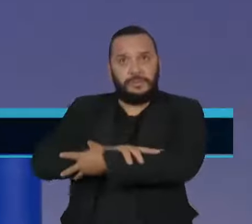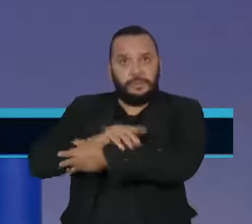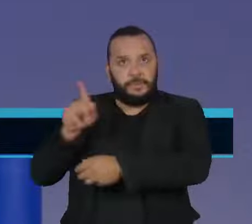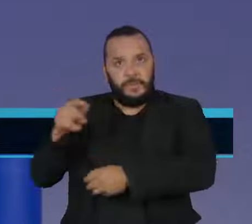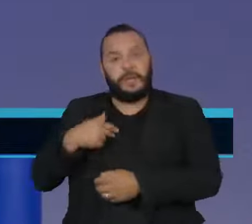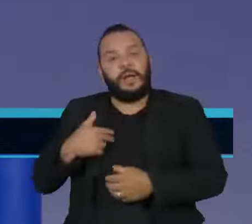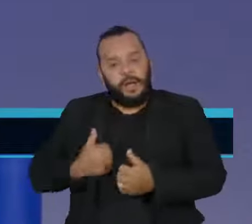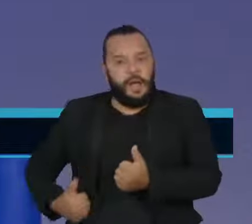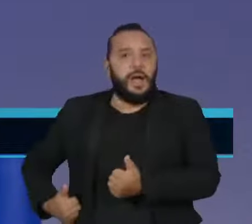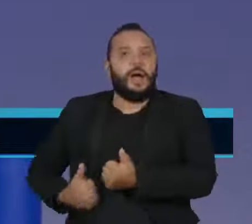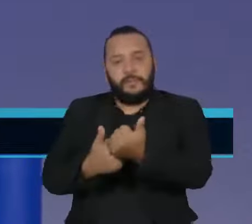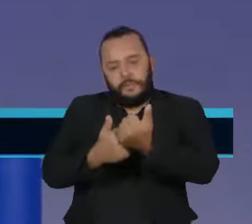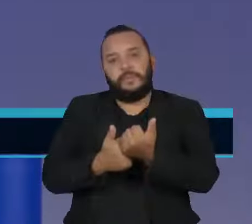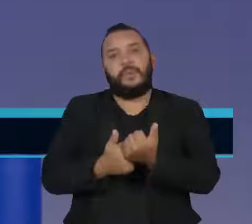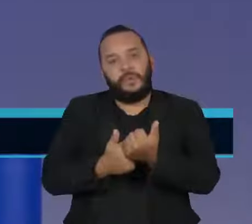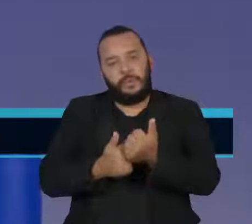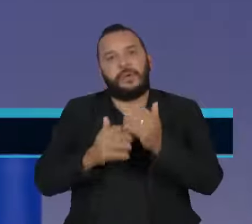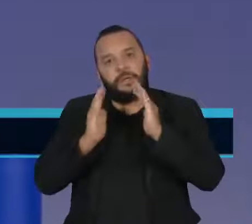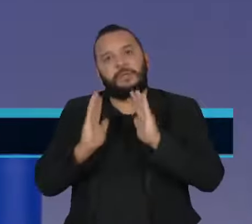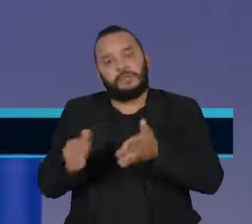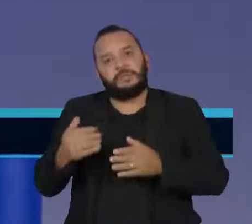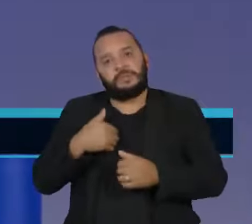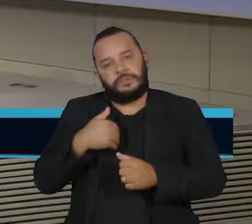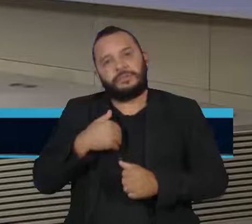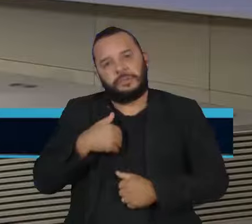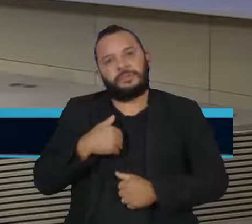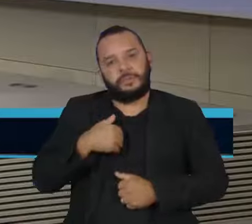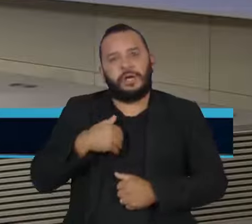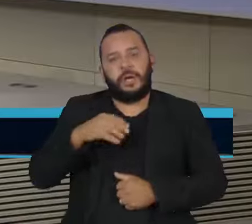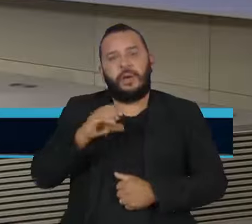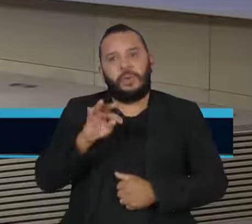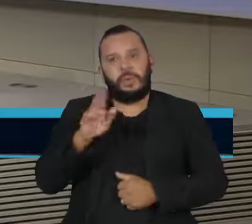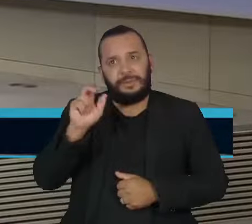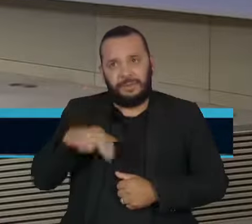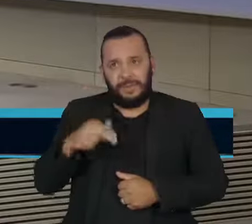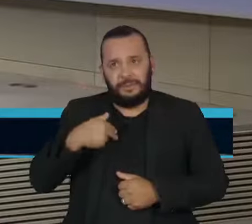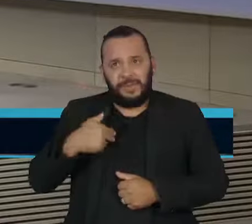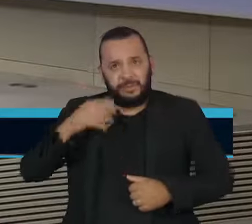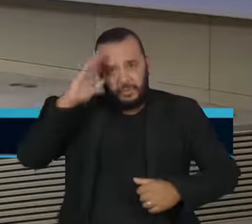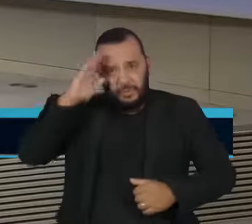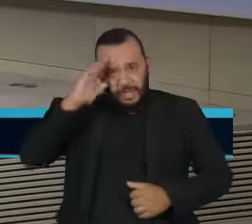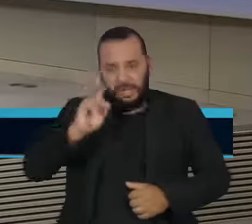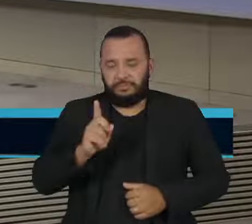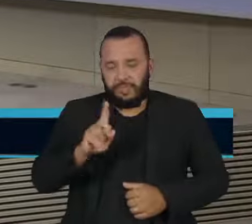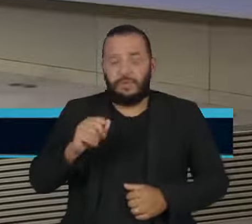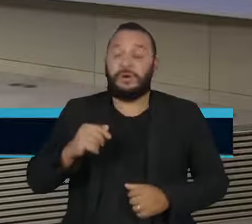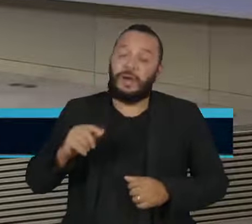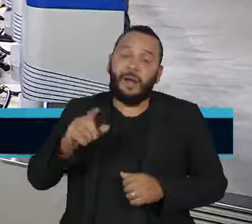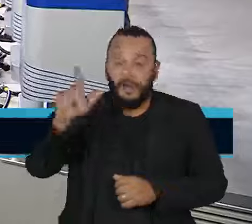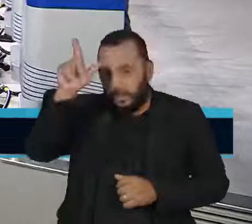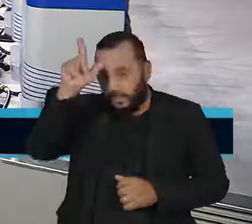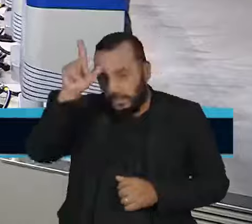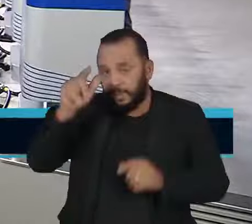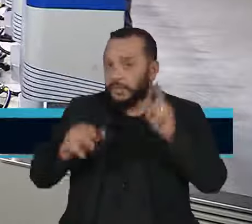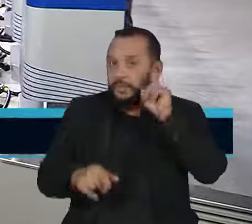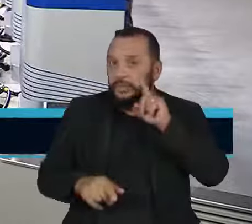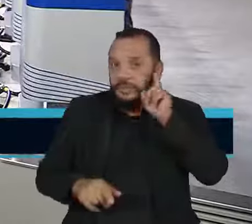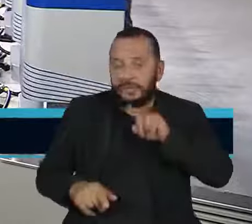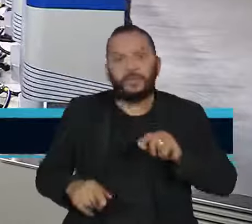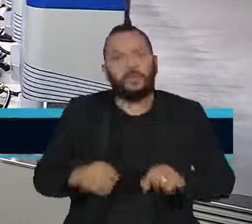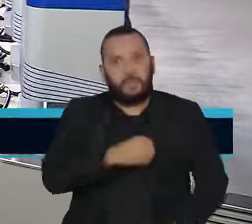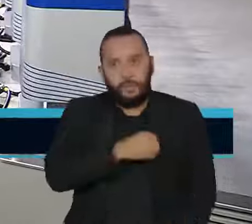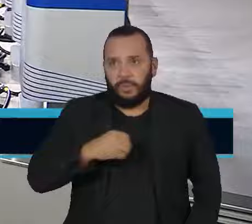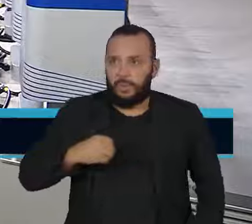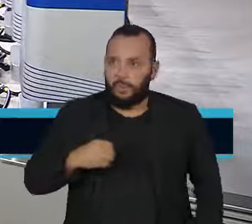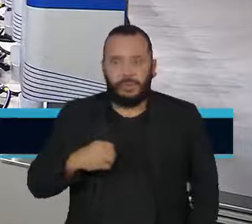Ucrânia, mas disse que não enviará tropas para o país. Alemanha, Estados Unidos e Polônia também reafirmaram que não